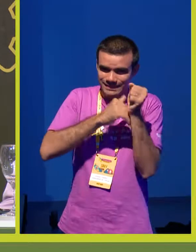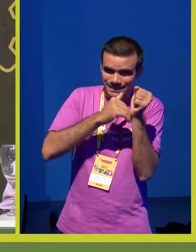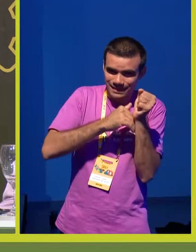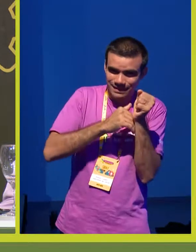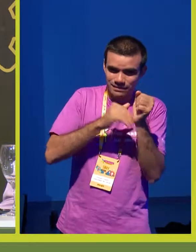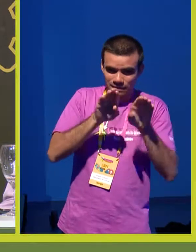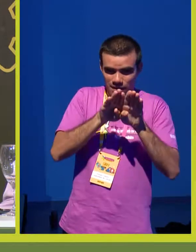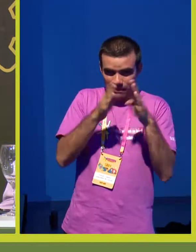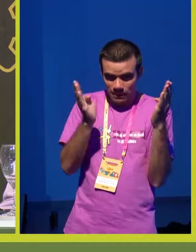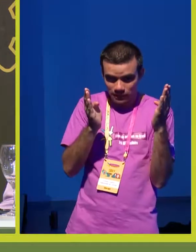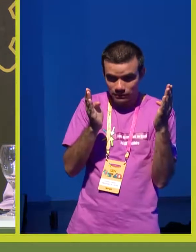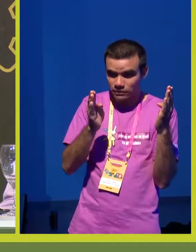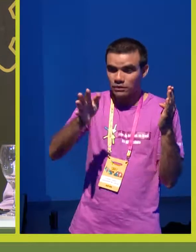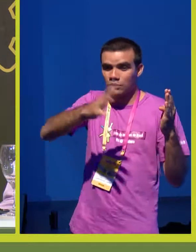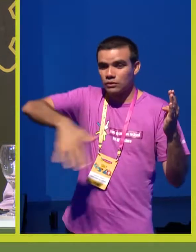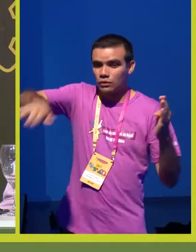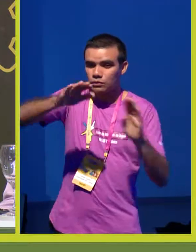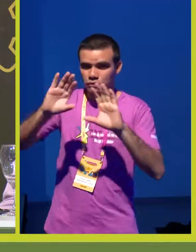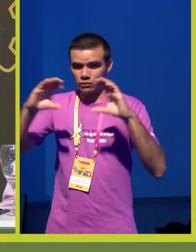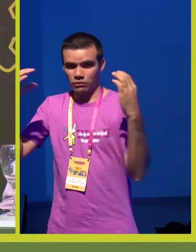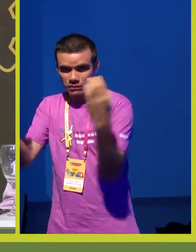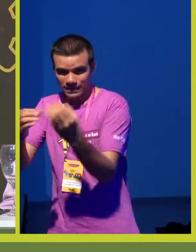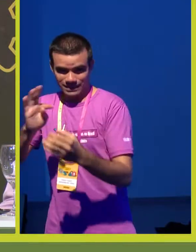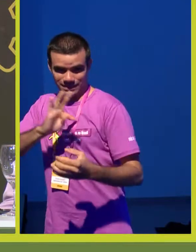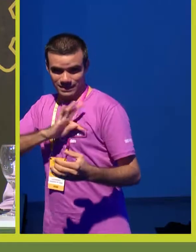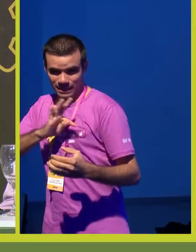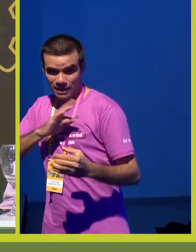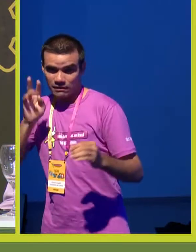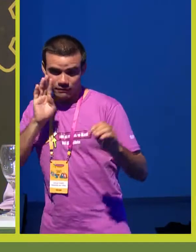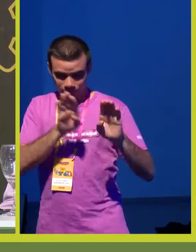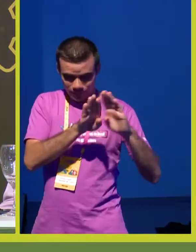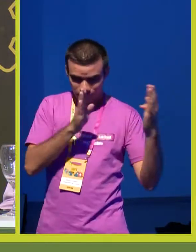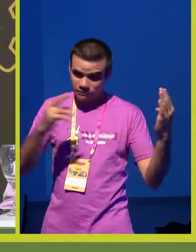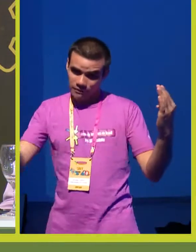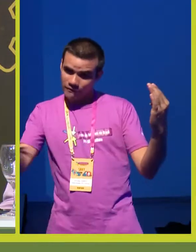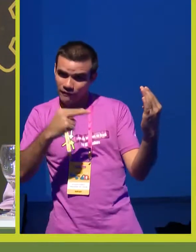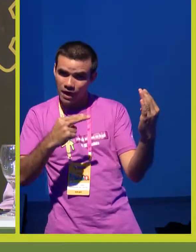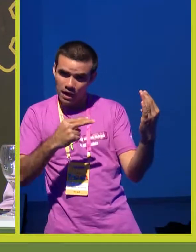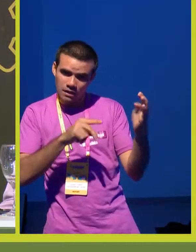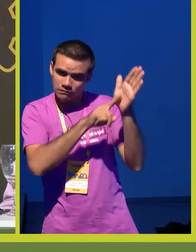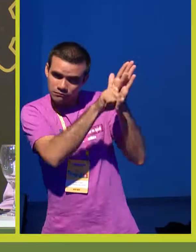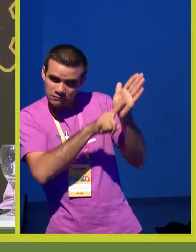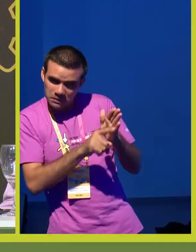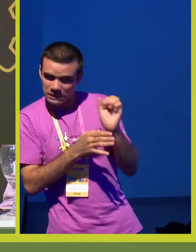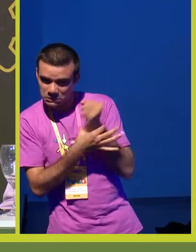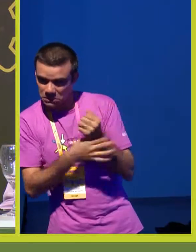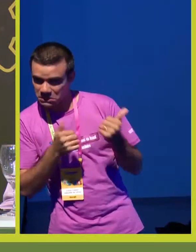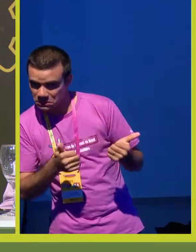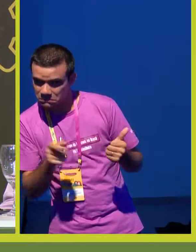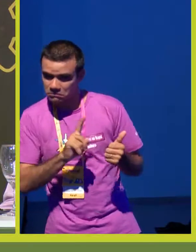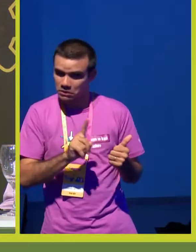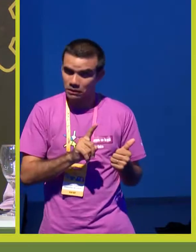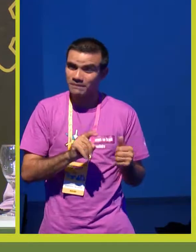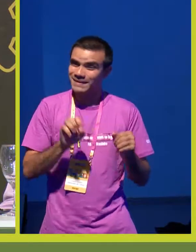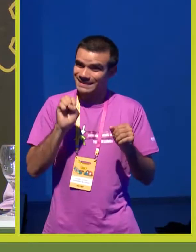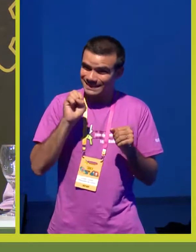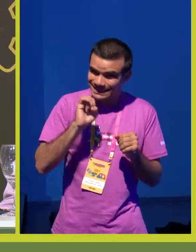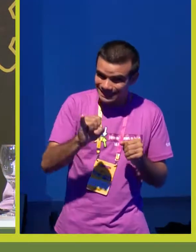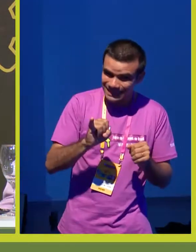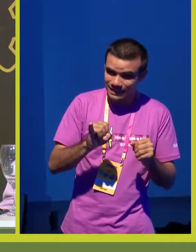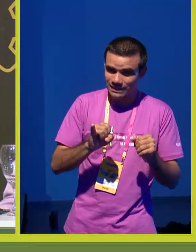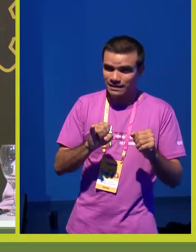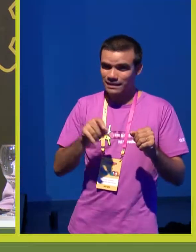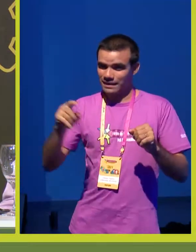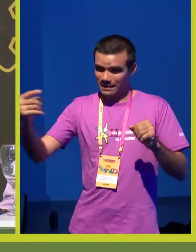em que a própria comunidade técnica pode verificar a segurança dessa aplicação. Agora, se a aplicação tiver um mecanismo de acesso